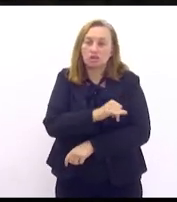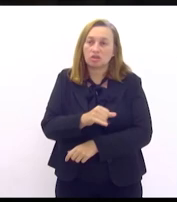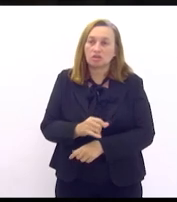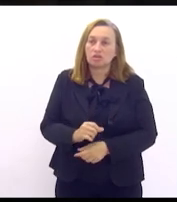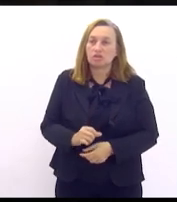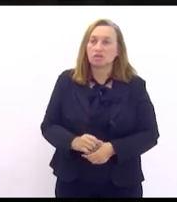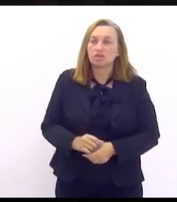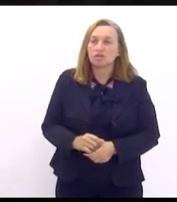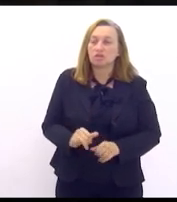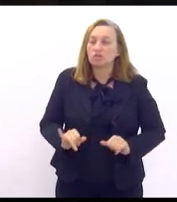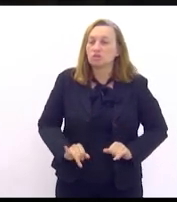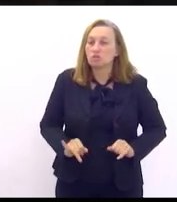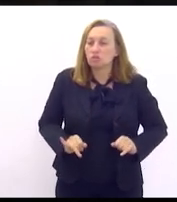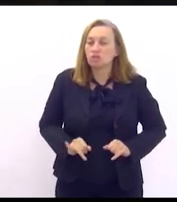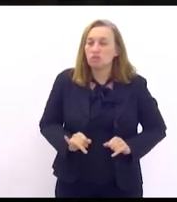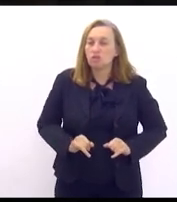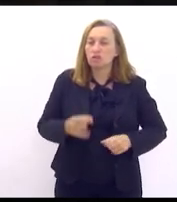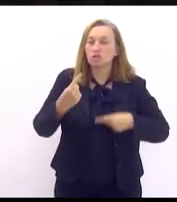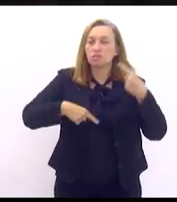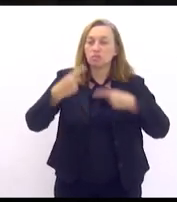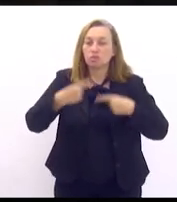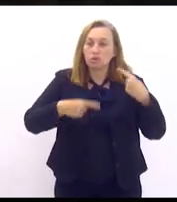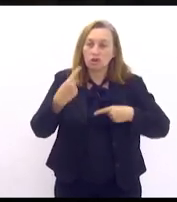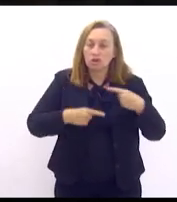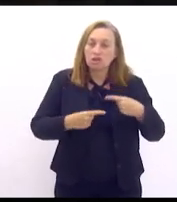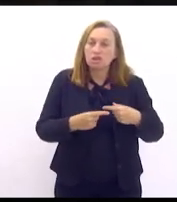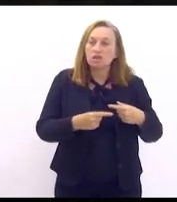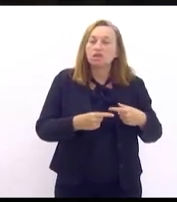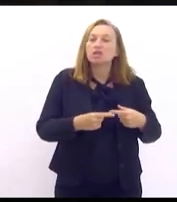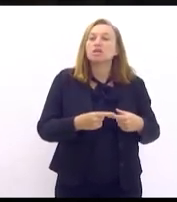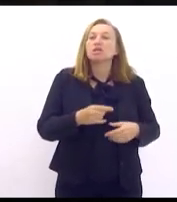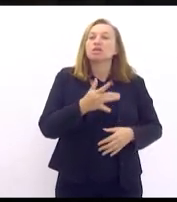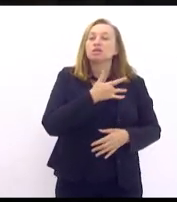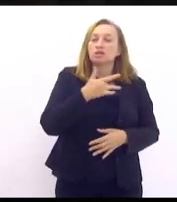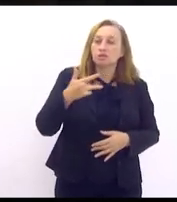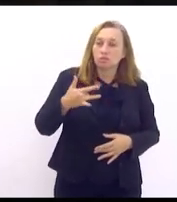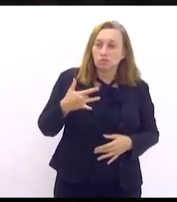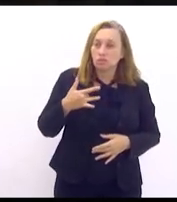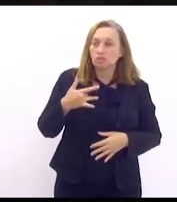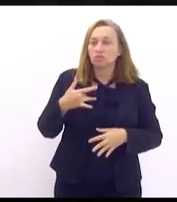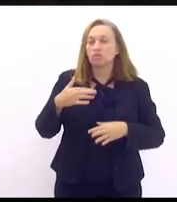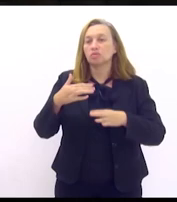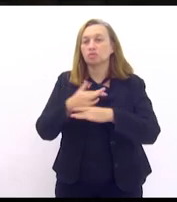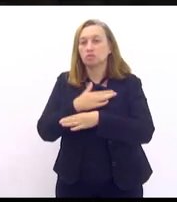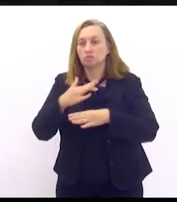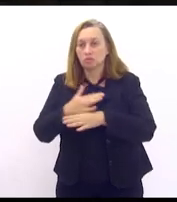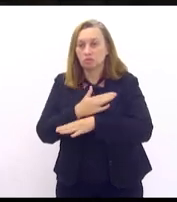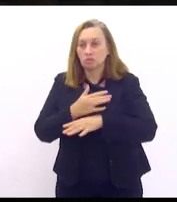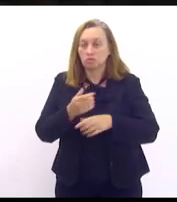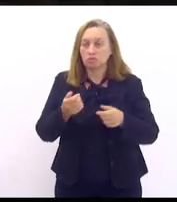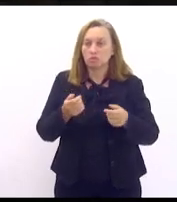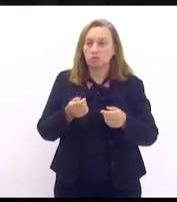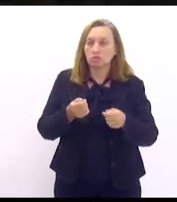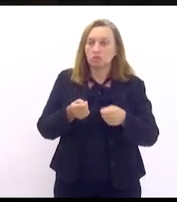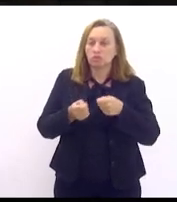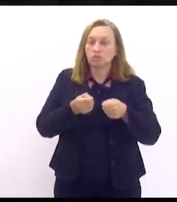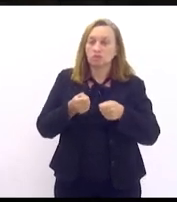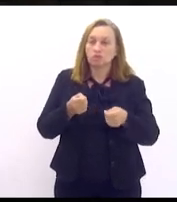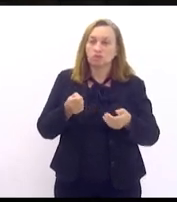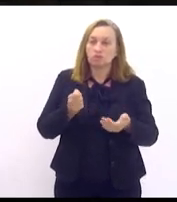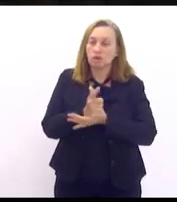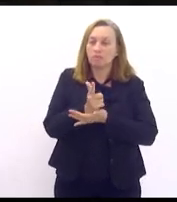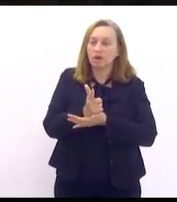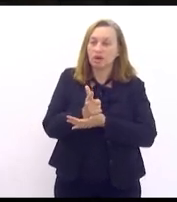sacrificar a sua política de saúde, de educação, de mobilidade urbana por dois anos para pagar o que deve. Isso não é uma